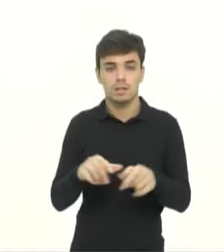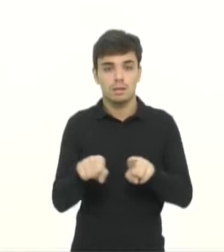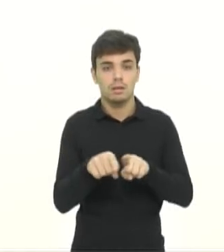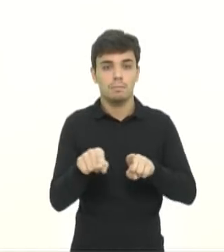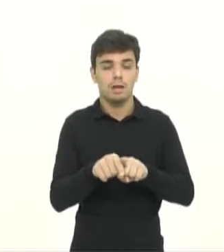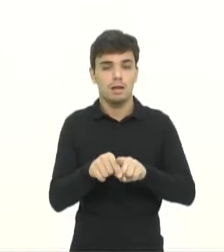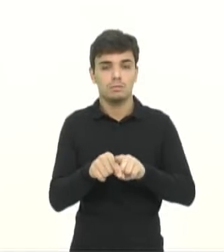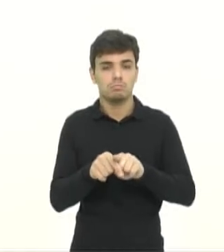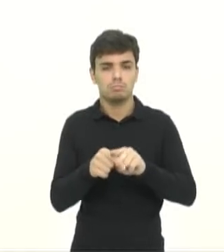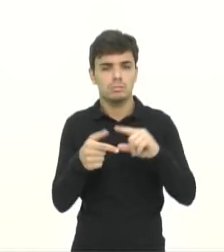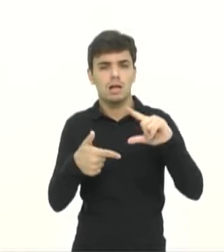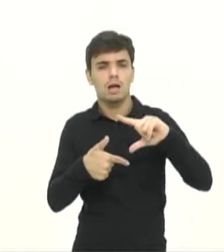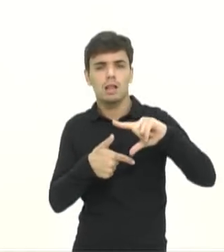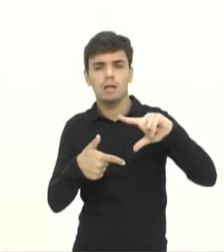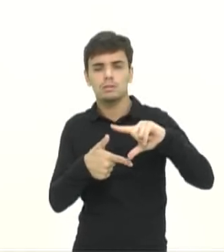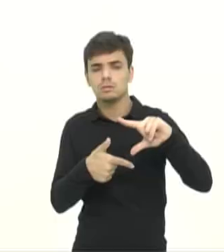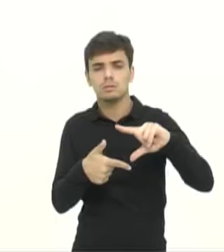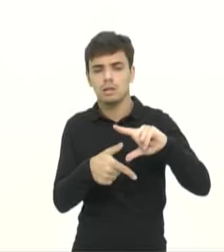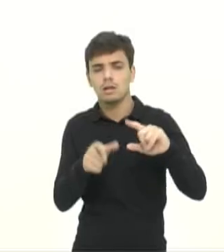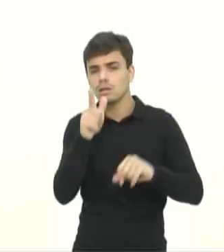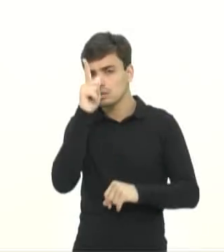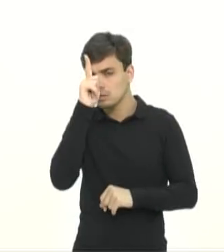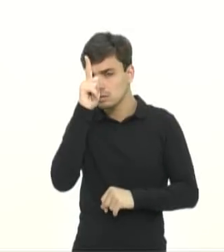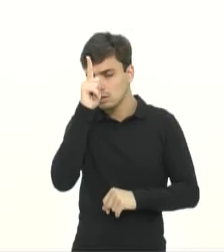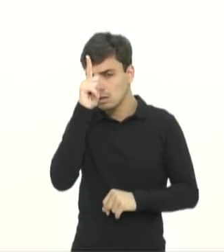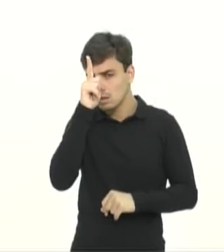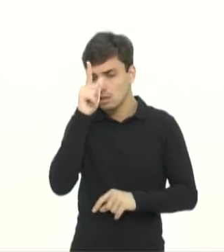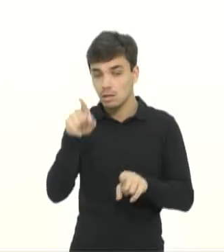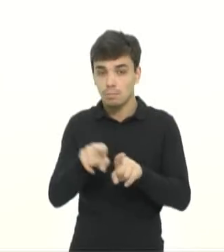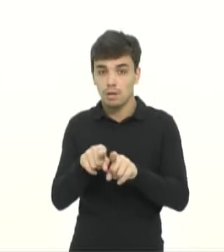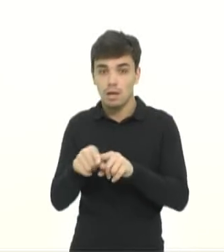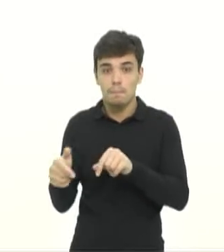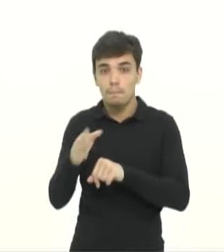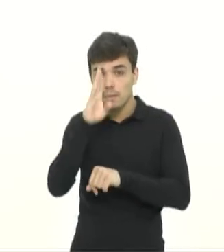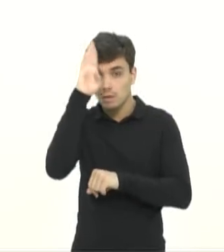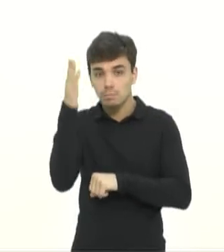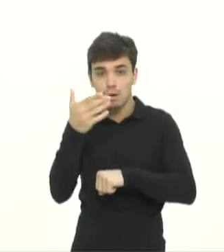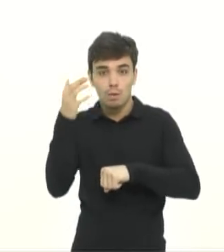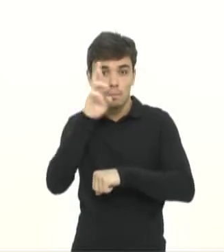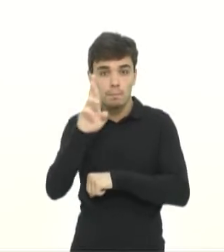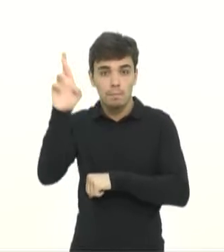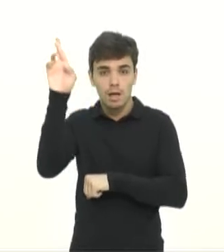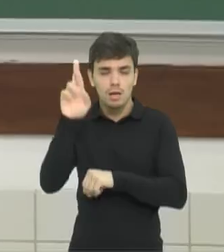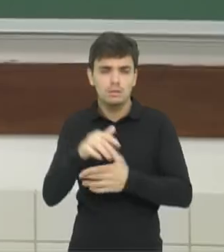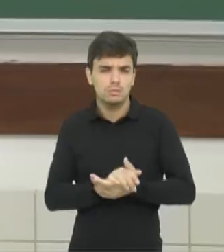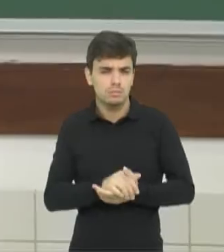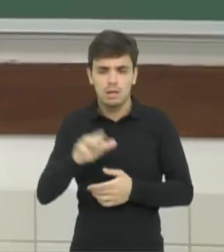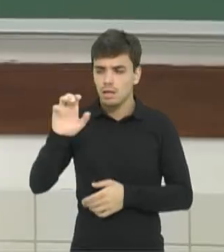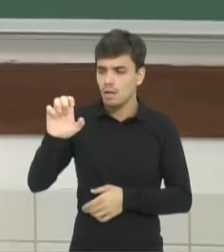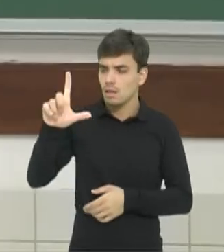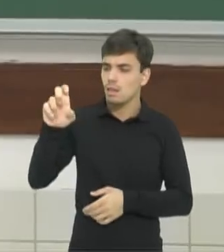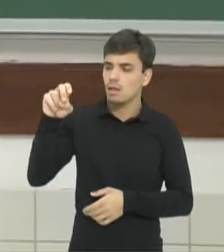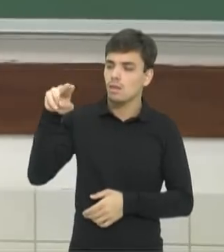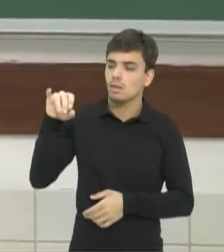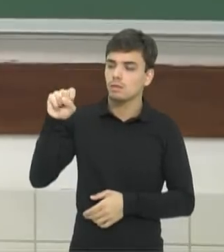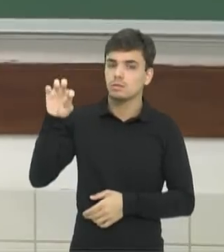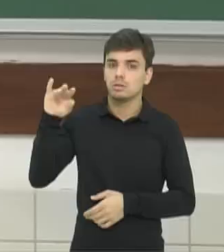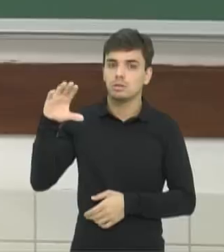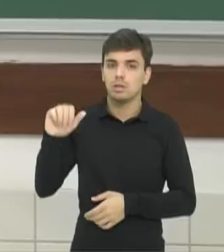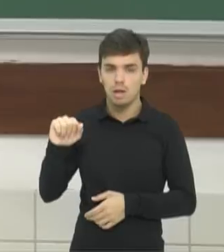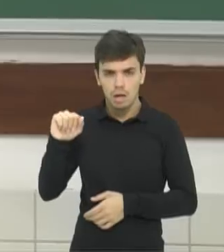grega e seus principais mestres, a escultura helenística. Olha quanta coisa que a gente viu,